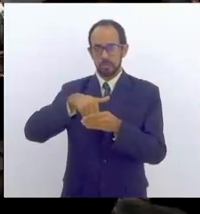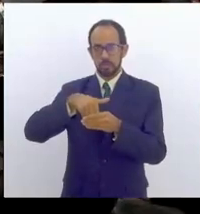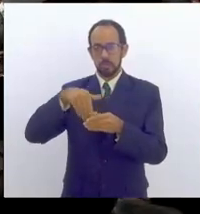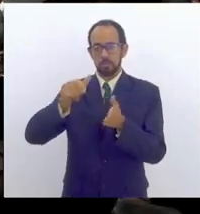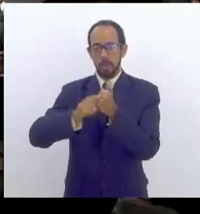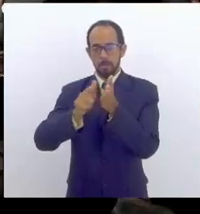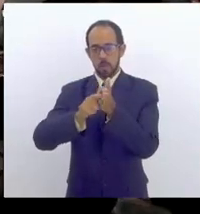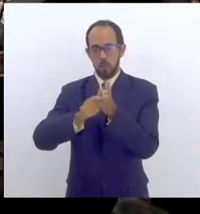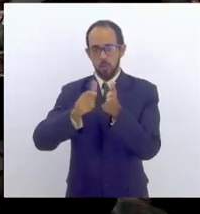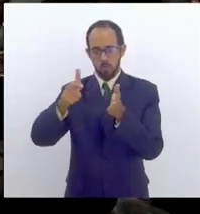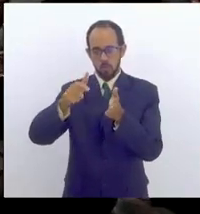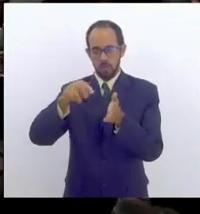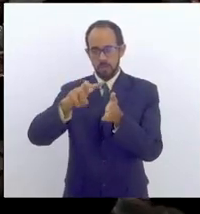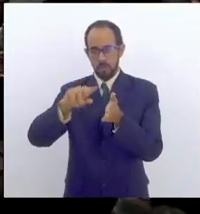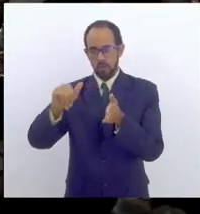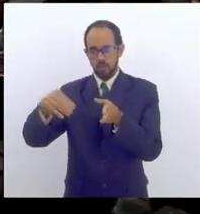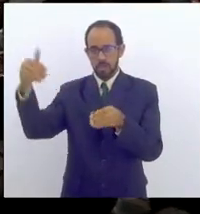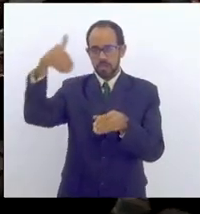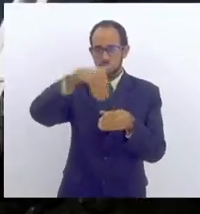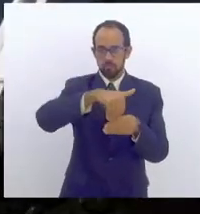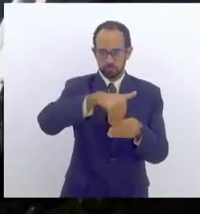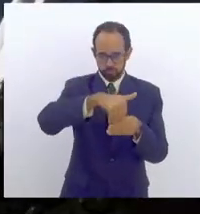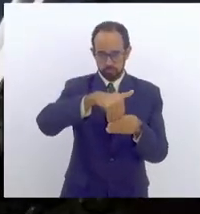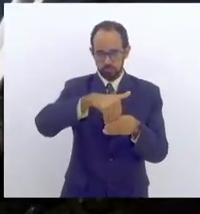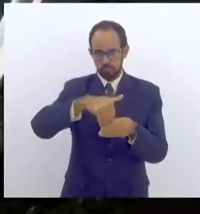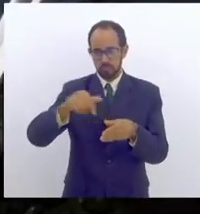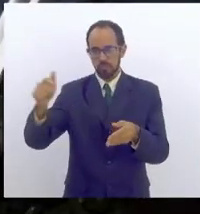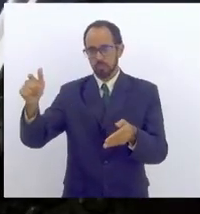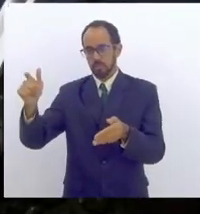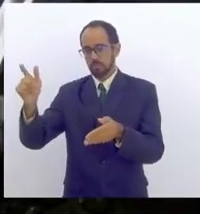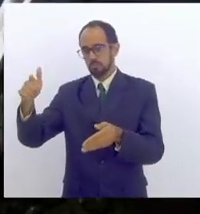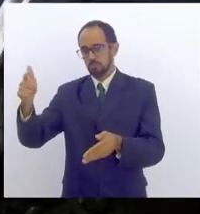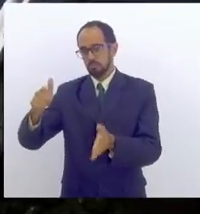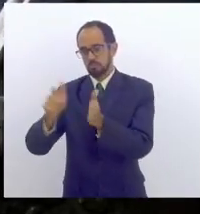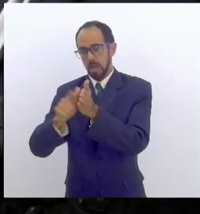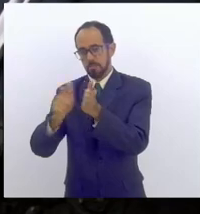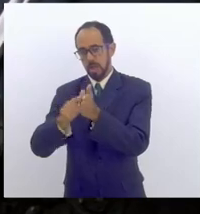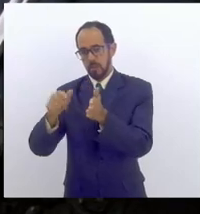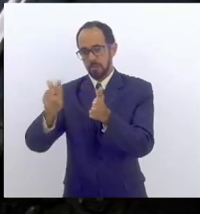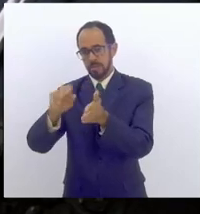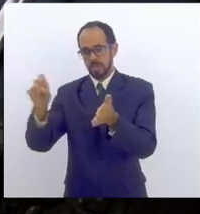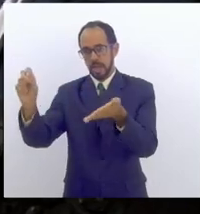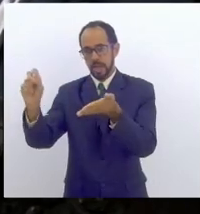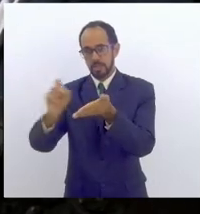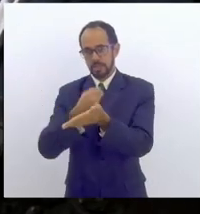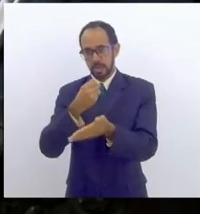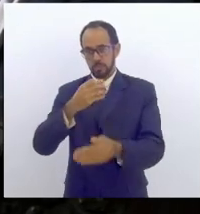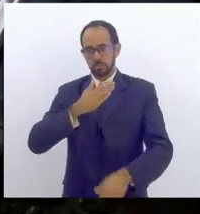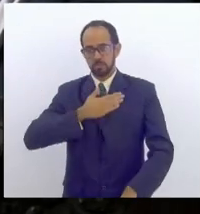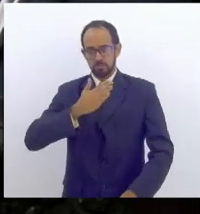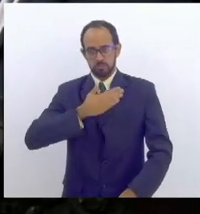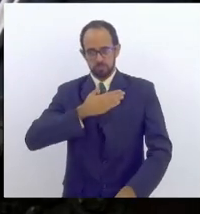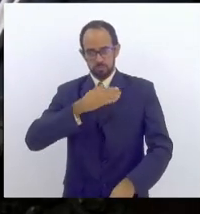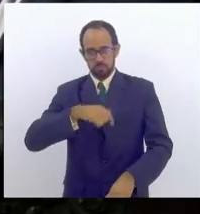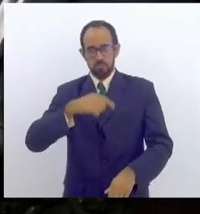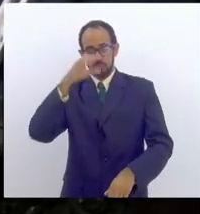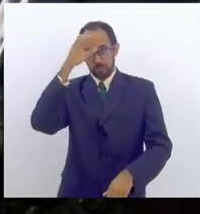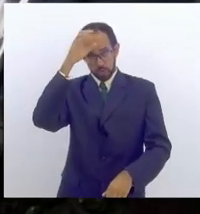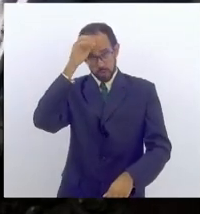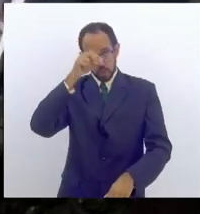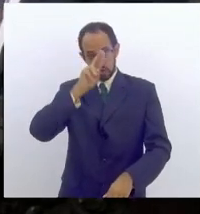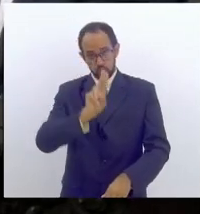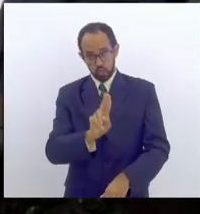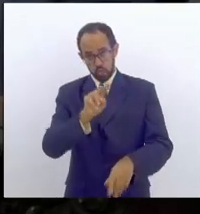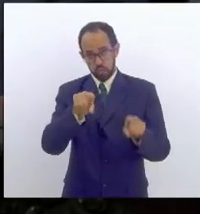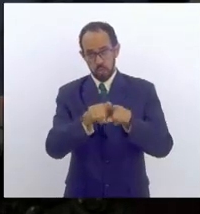Esses envelopes vão ser a sobrecarga. Vai ser assinada por mim, pela deputada Tia Ju, pela deputada